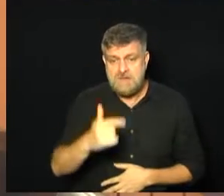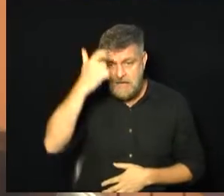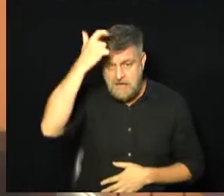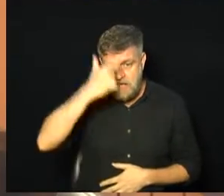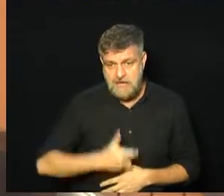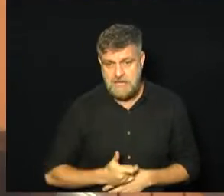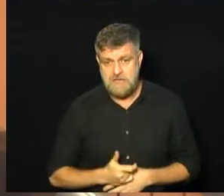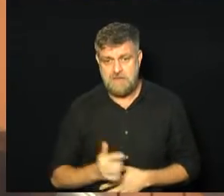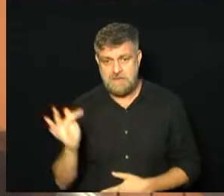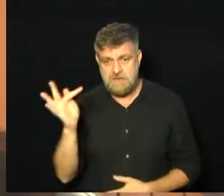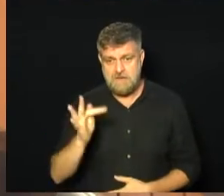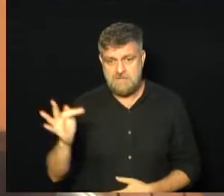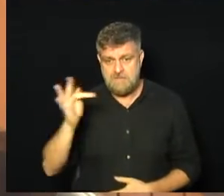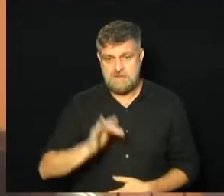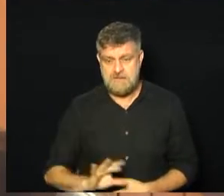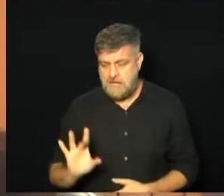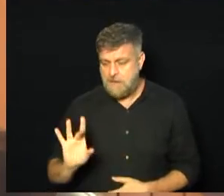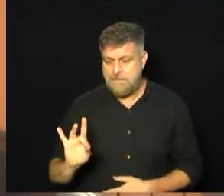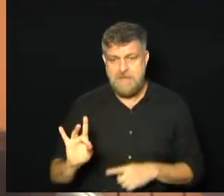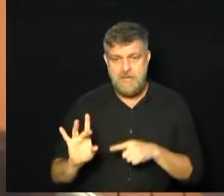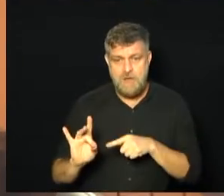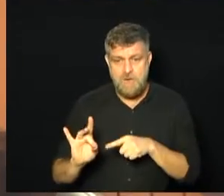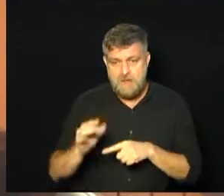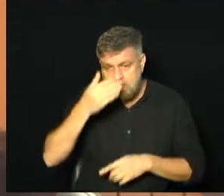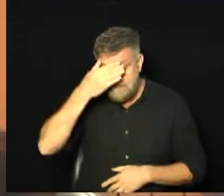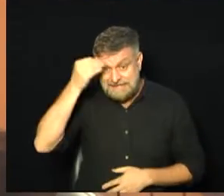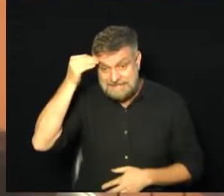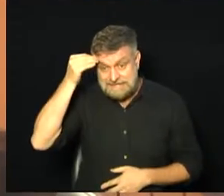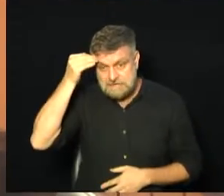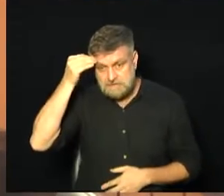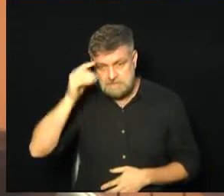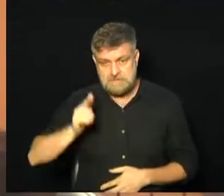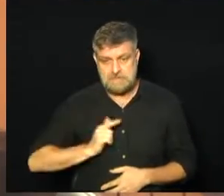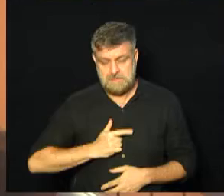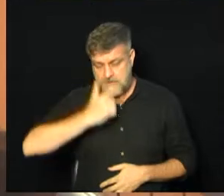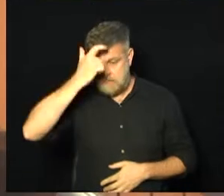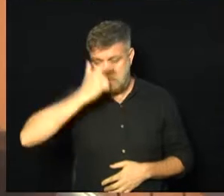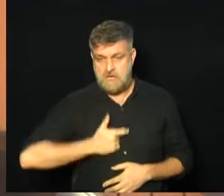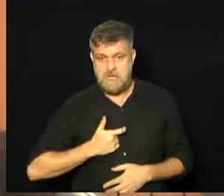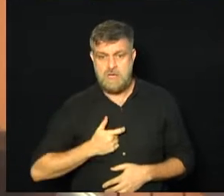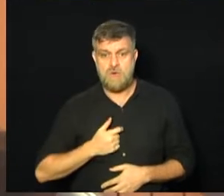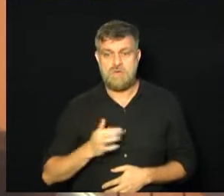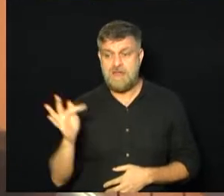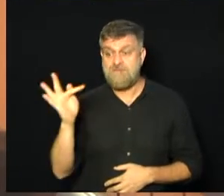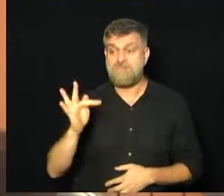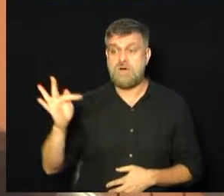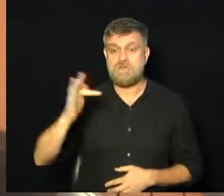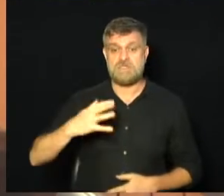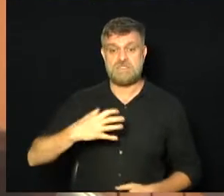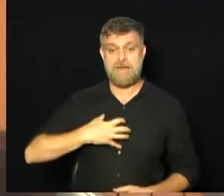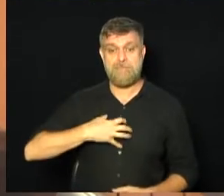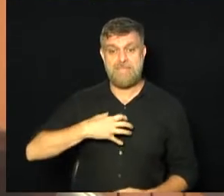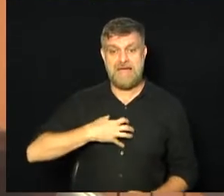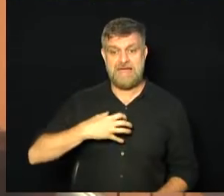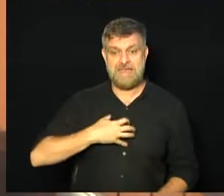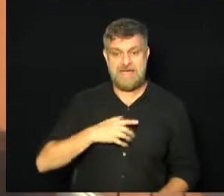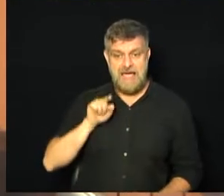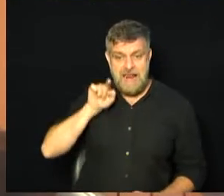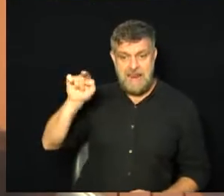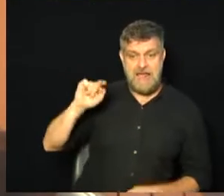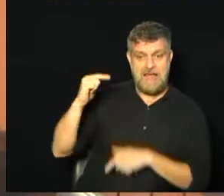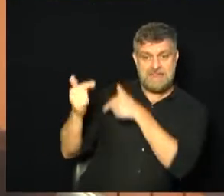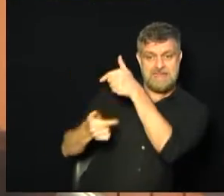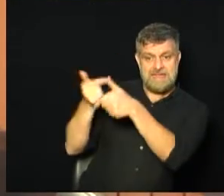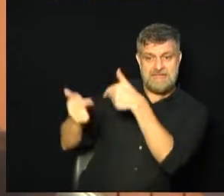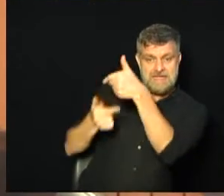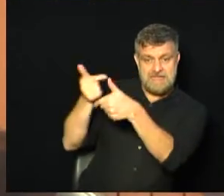universidade, só estou olhando aqui a minha cola para não esquecer, né? Que eu estou na Universidade da Bahia. E a gente tem trabalhado